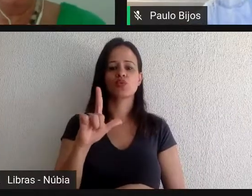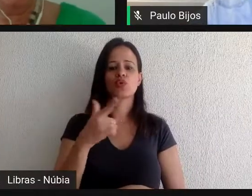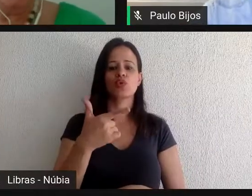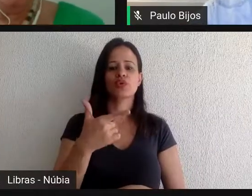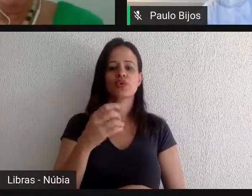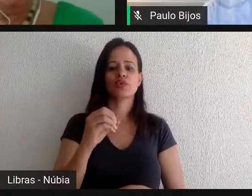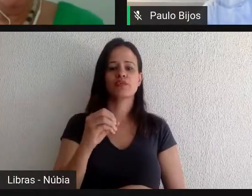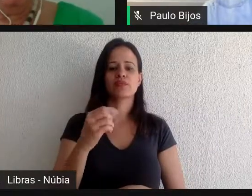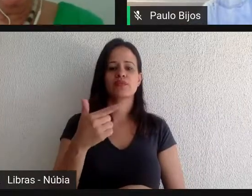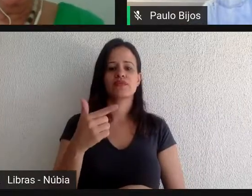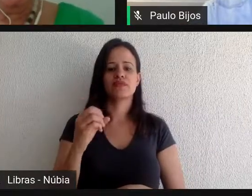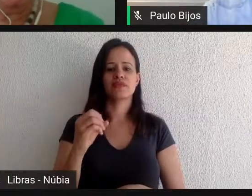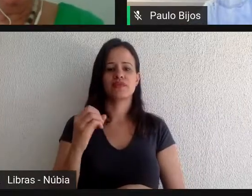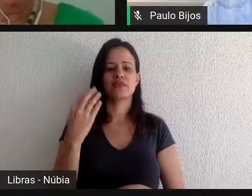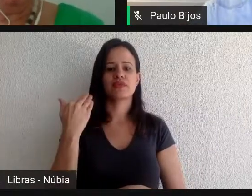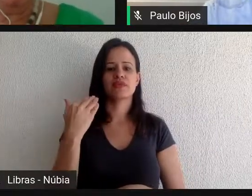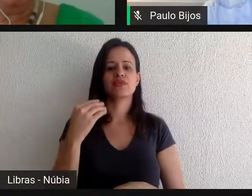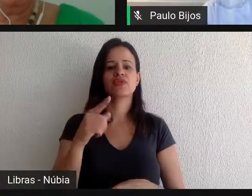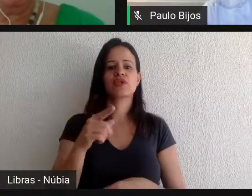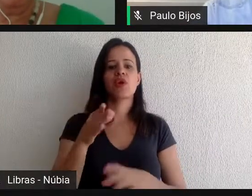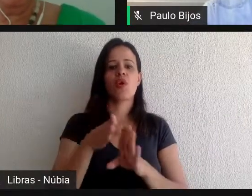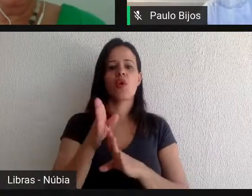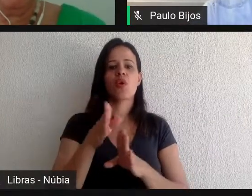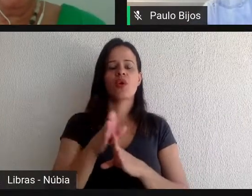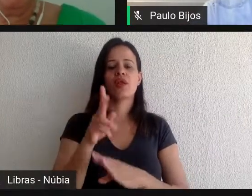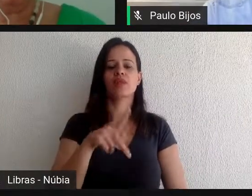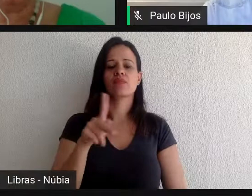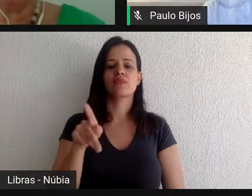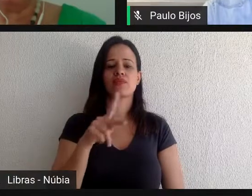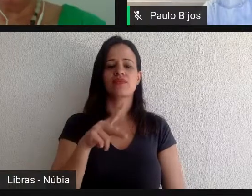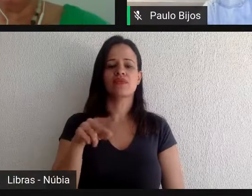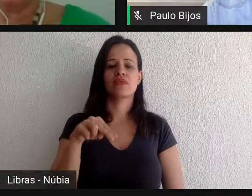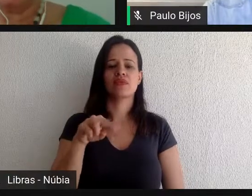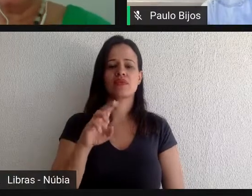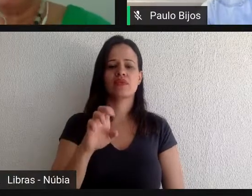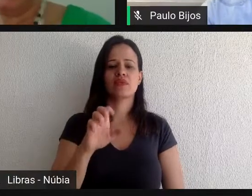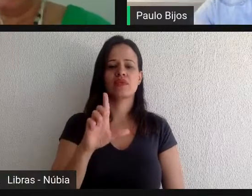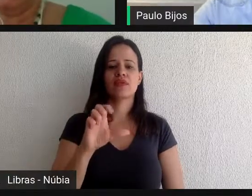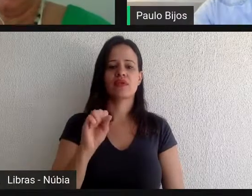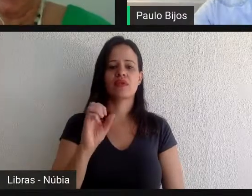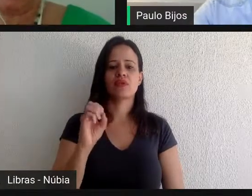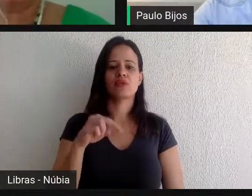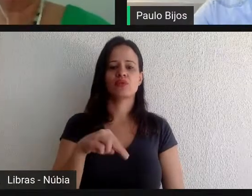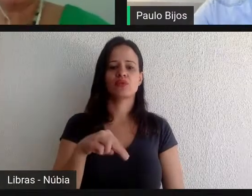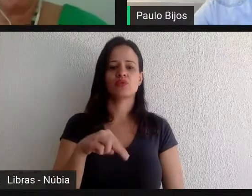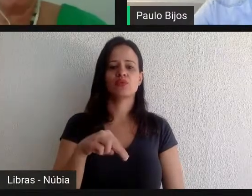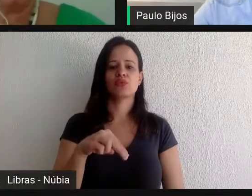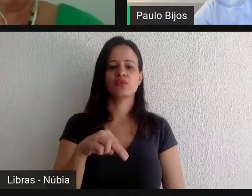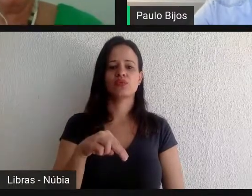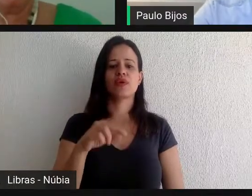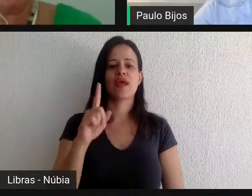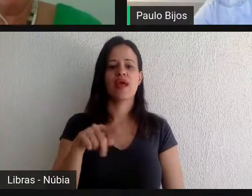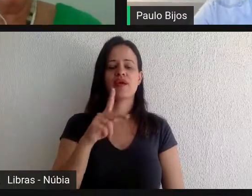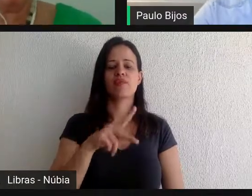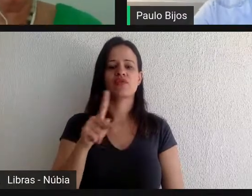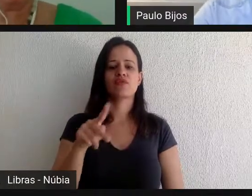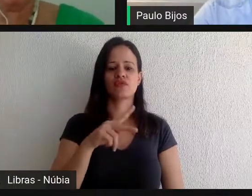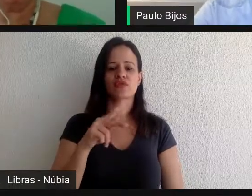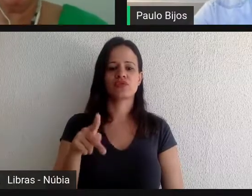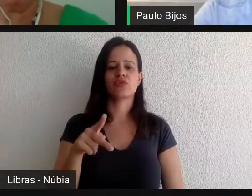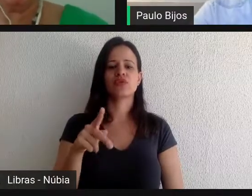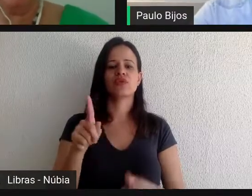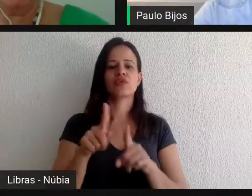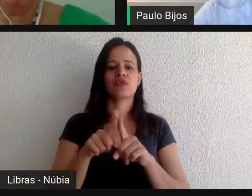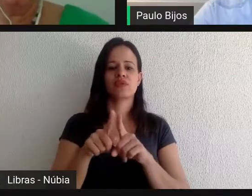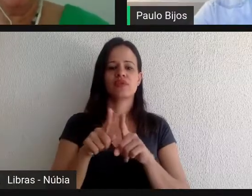Paulo. Orientado pelo professor Nelson Gomes dos Santos Filho, que é docente permanente também do